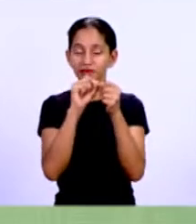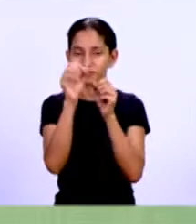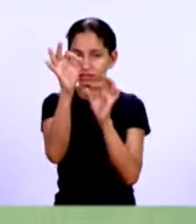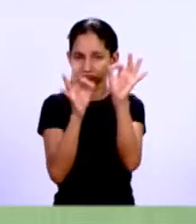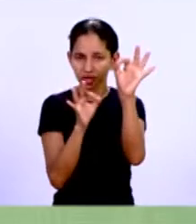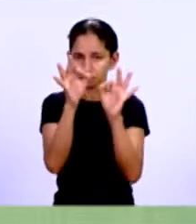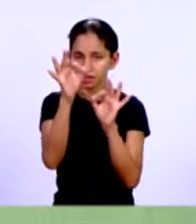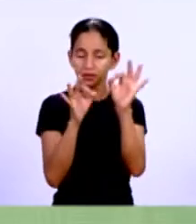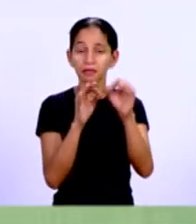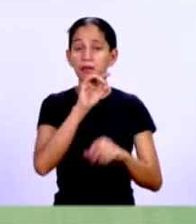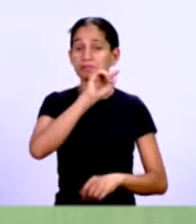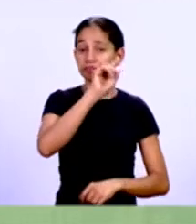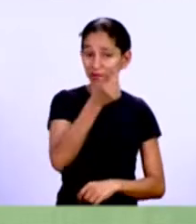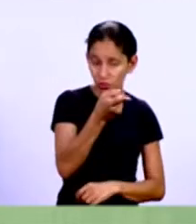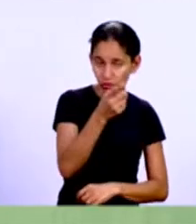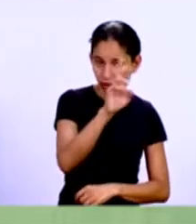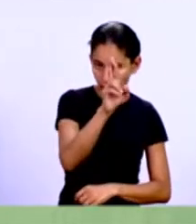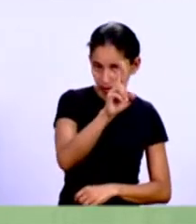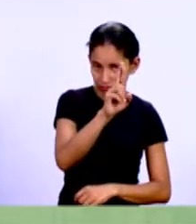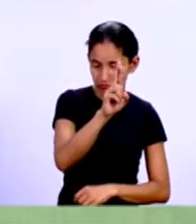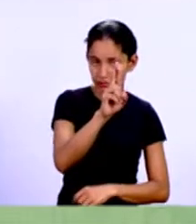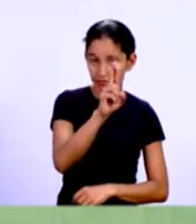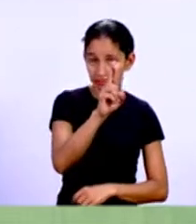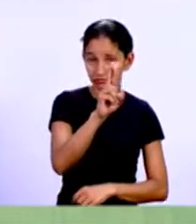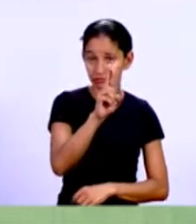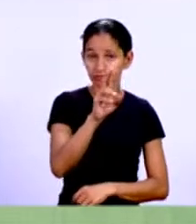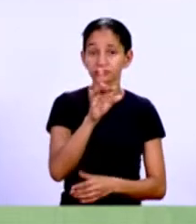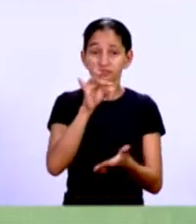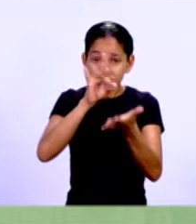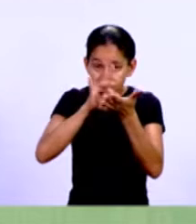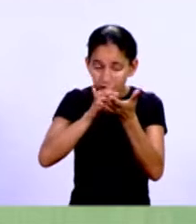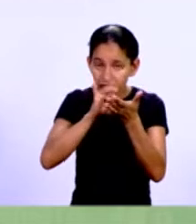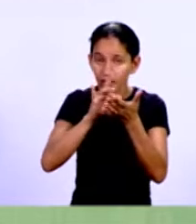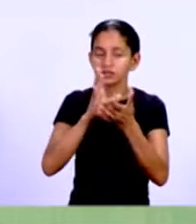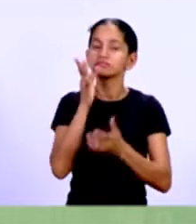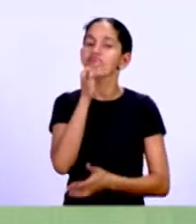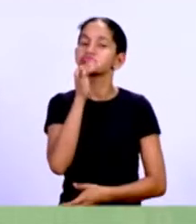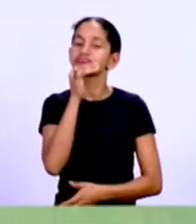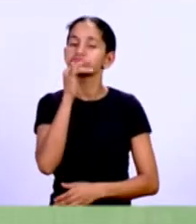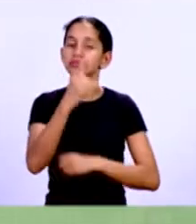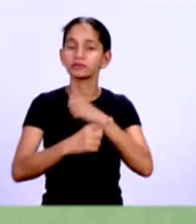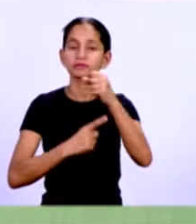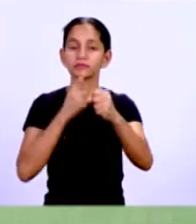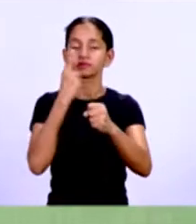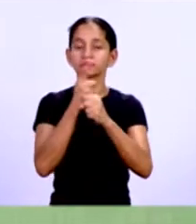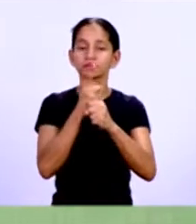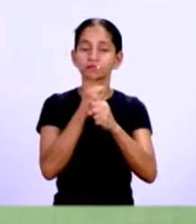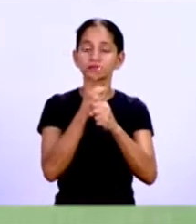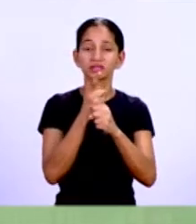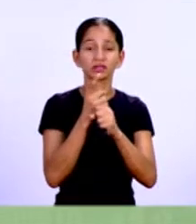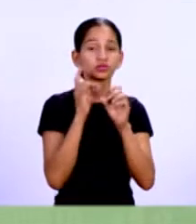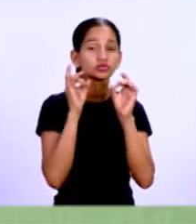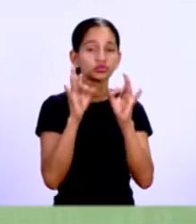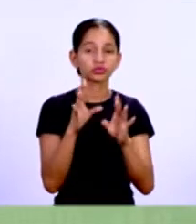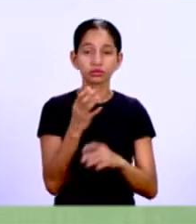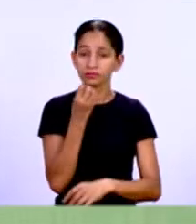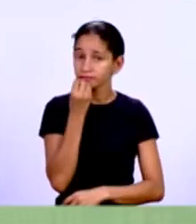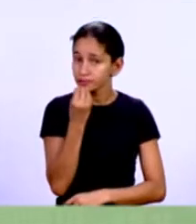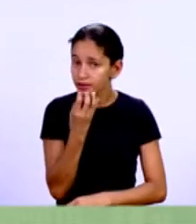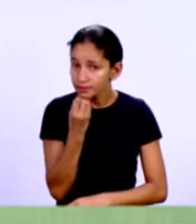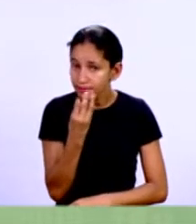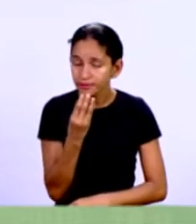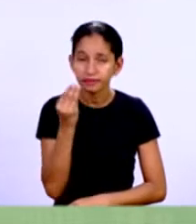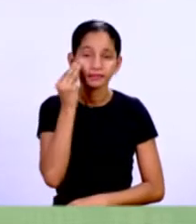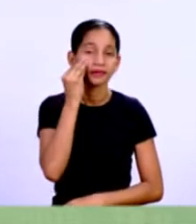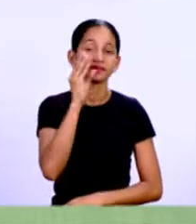de R$1.000, se você realmente levar esse um ano para pagar, acho que você não vai ficar numa situação muito boa não, viu,